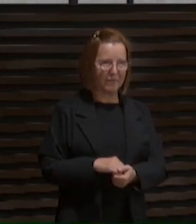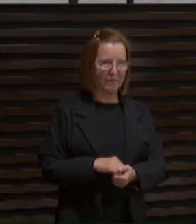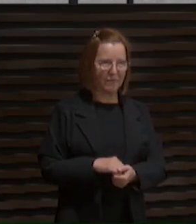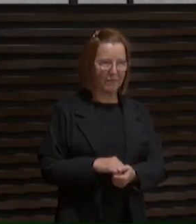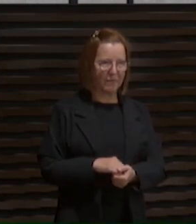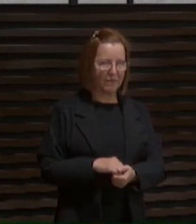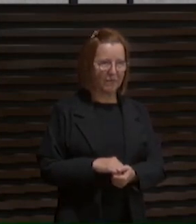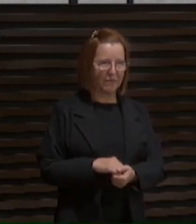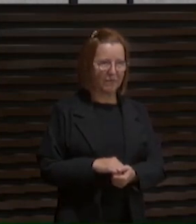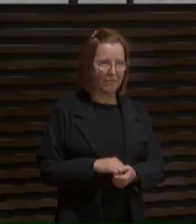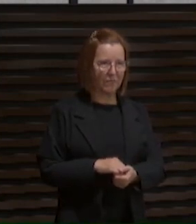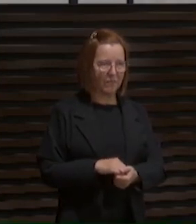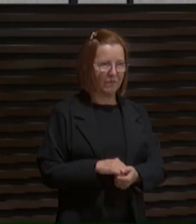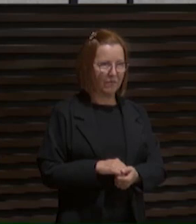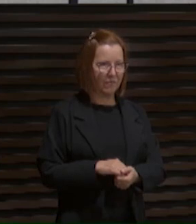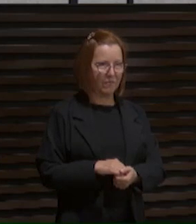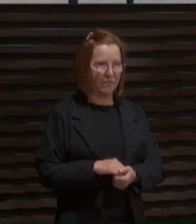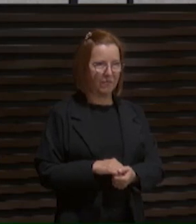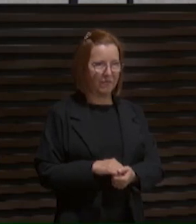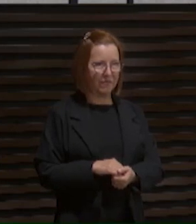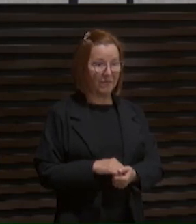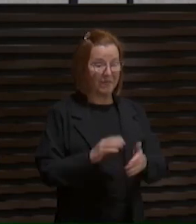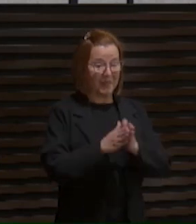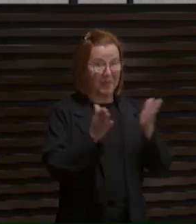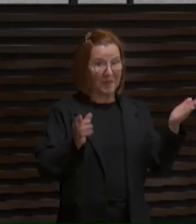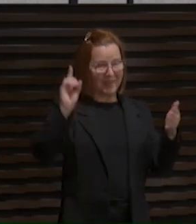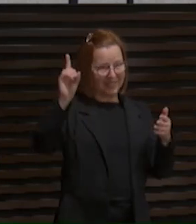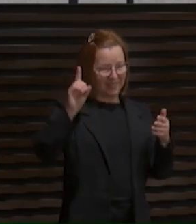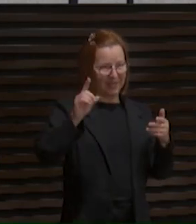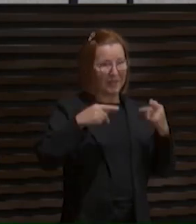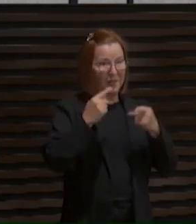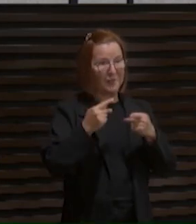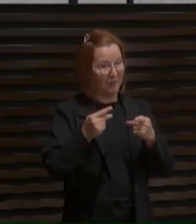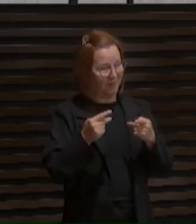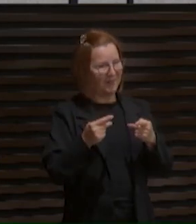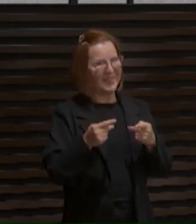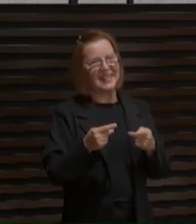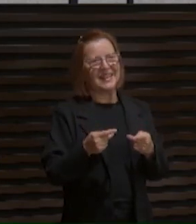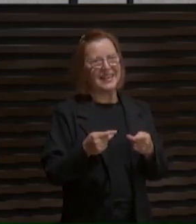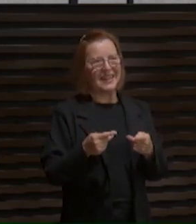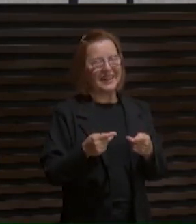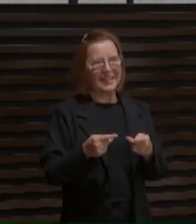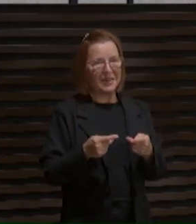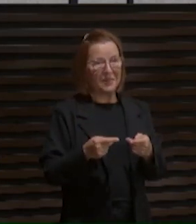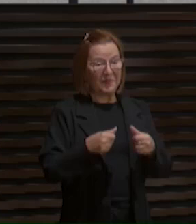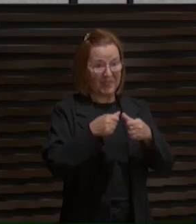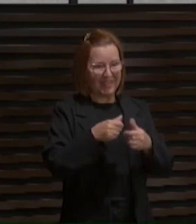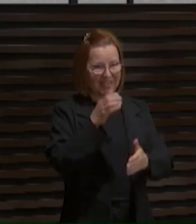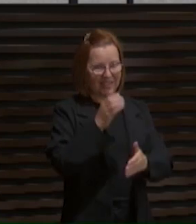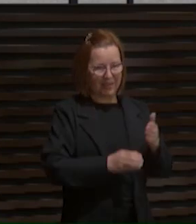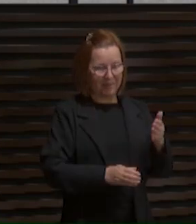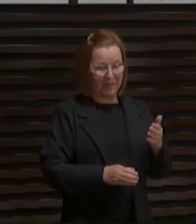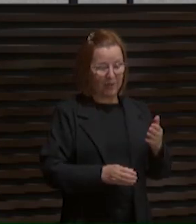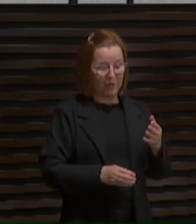Se não bastasse a abundância com que as Escrituras tratam esse tema, só nesse capítulo Paulo nos indica pelo menos 4 motivos pelos